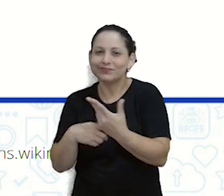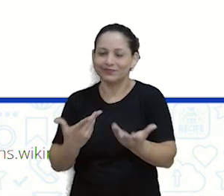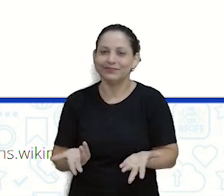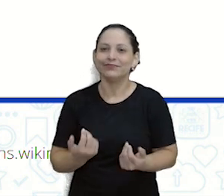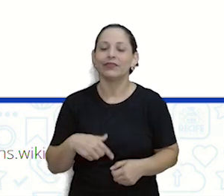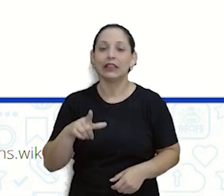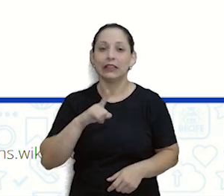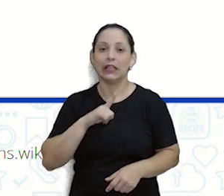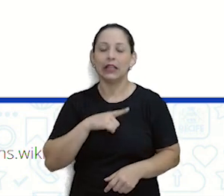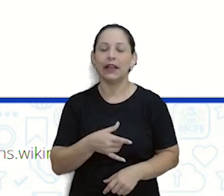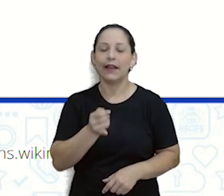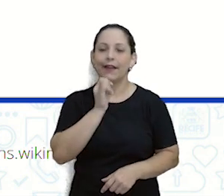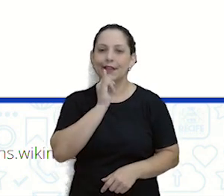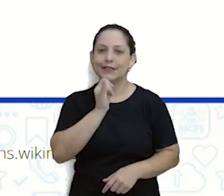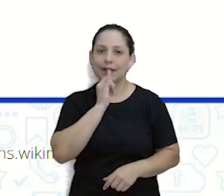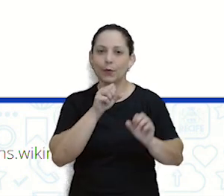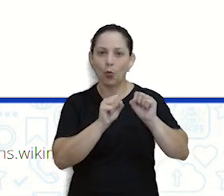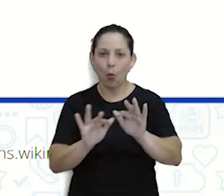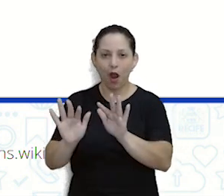gás metano,